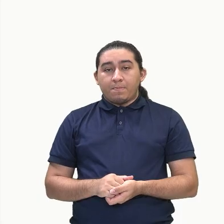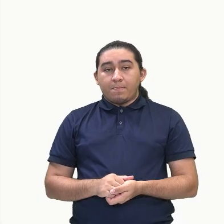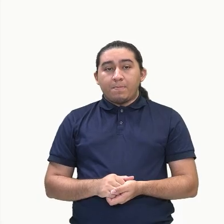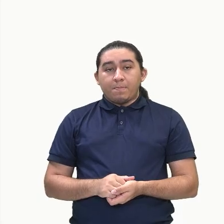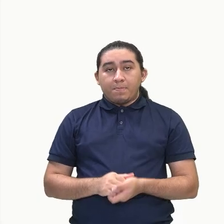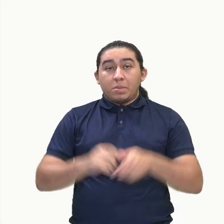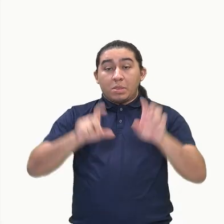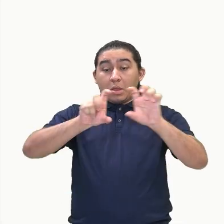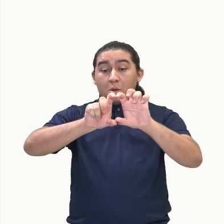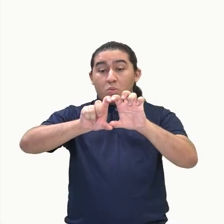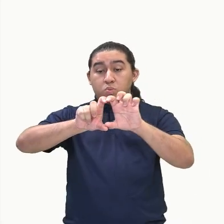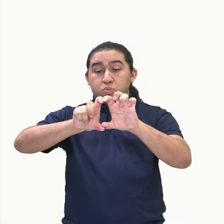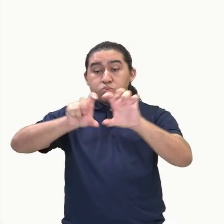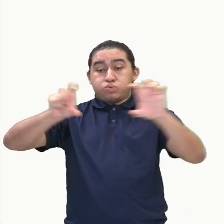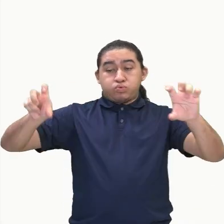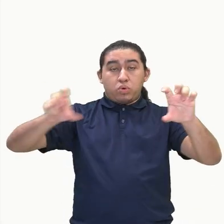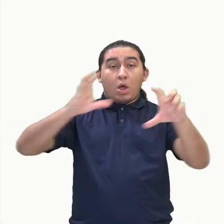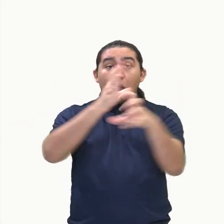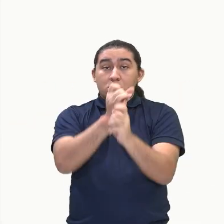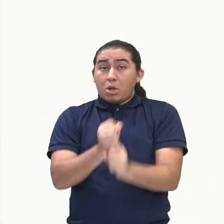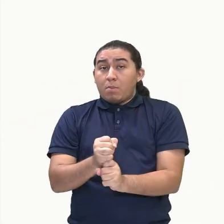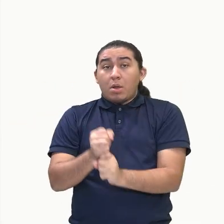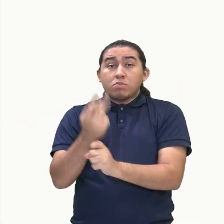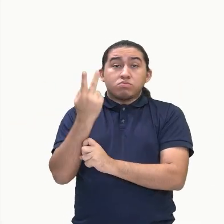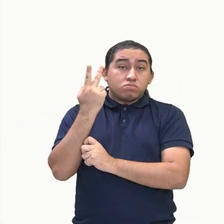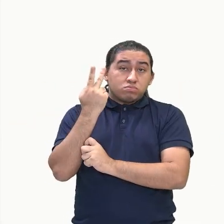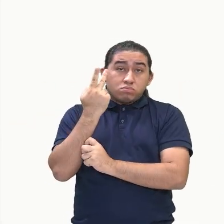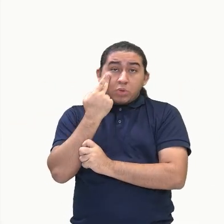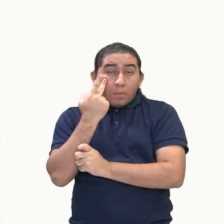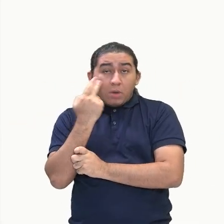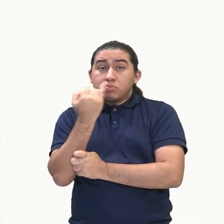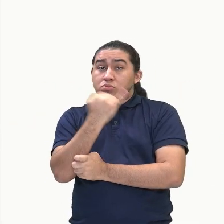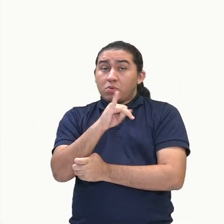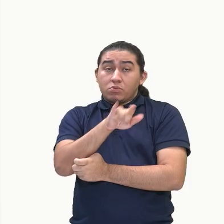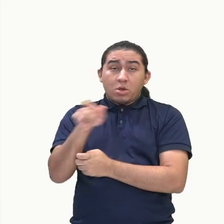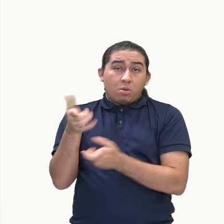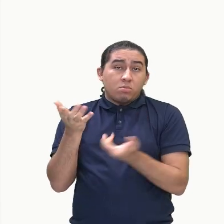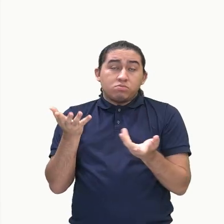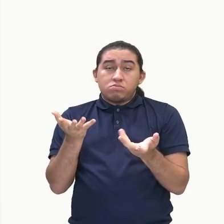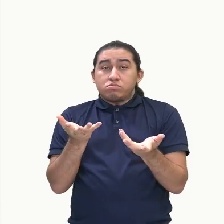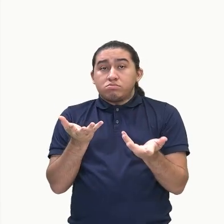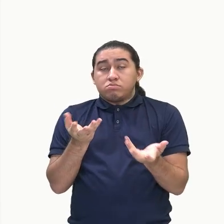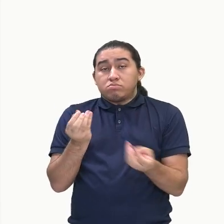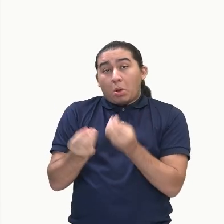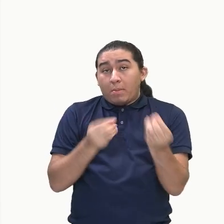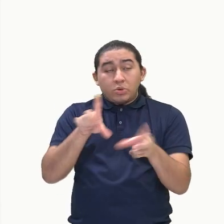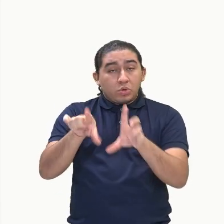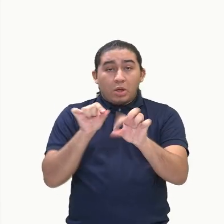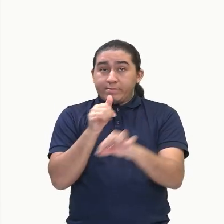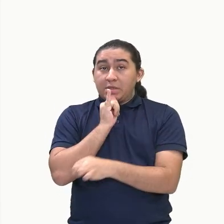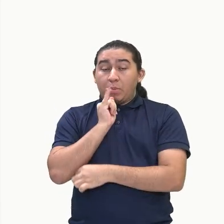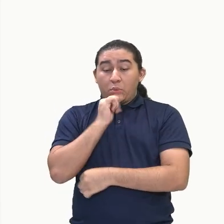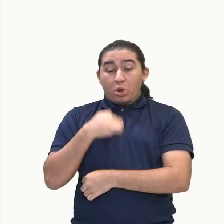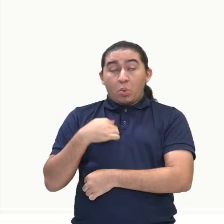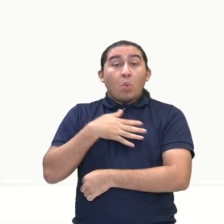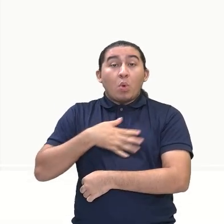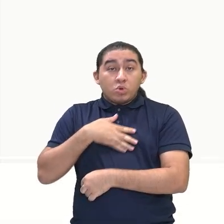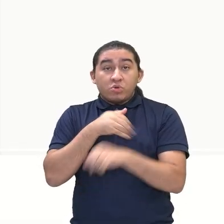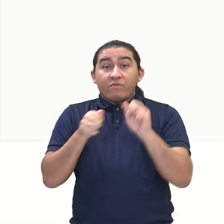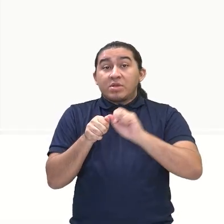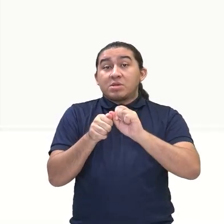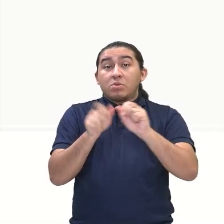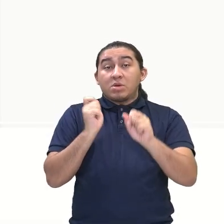a soma é feita da forma que você achar mais confiável, né? Por exemplo, eu gosto de fazer